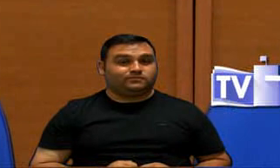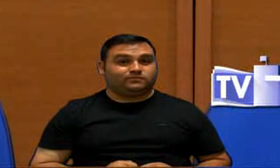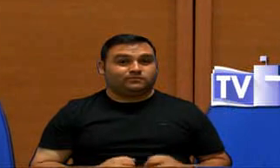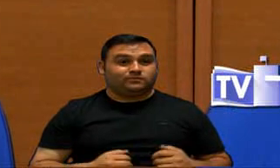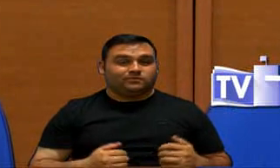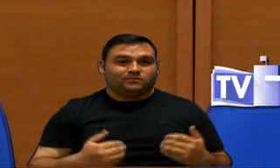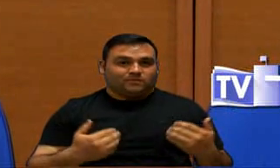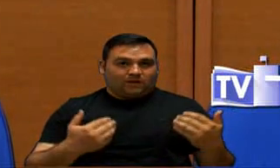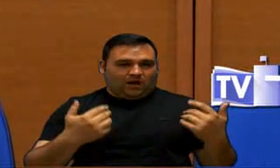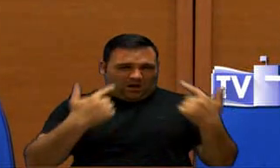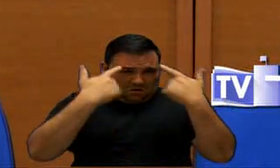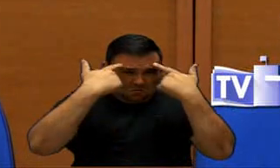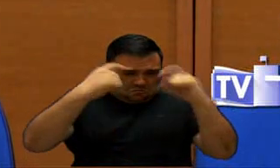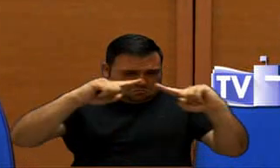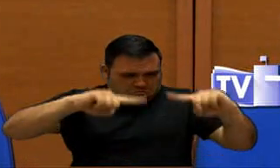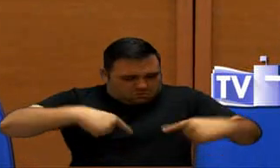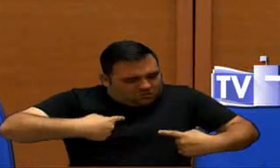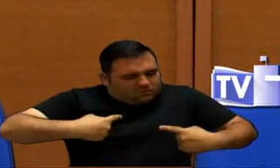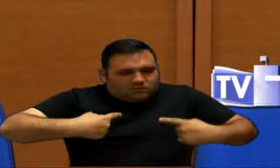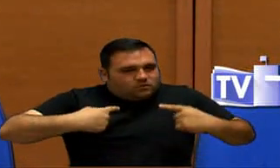Eu não mereço.